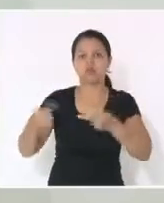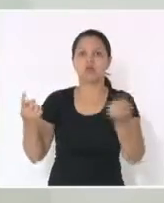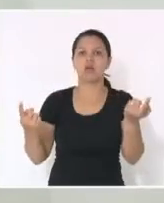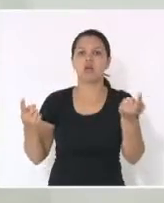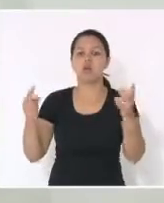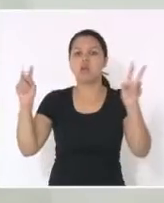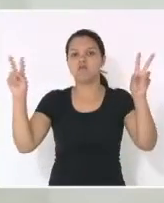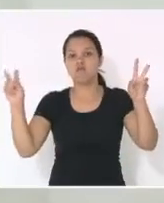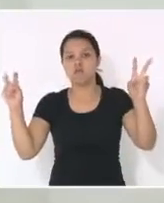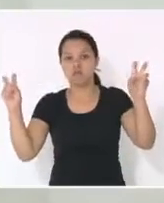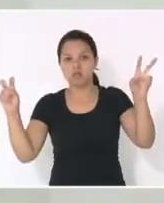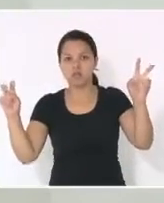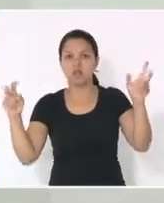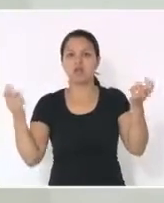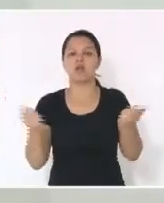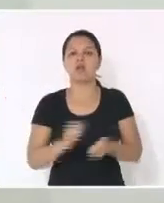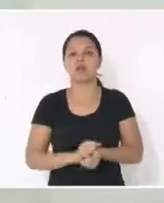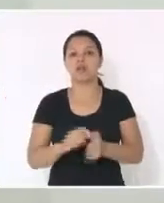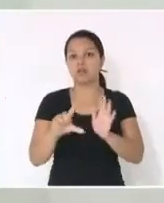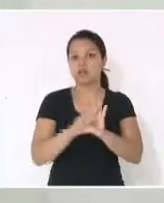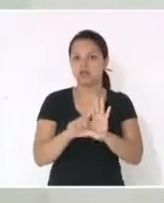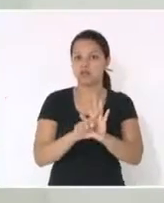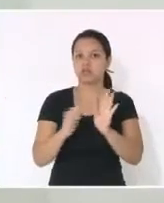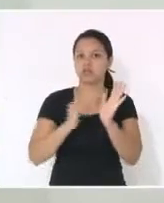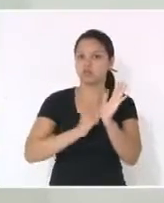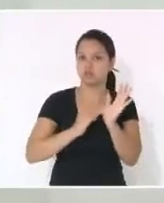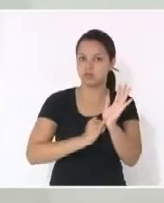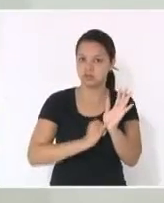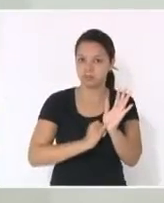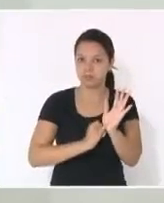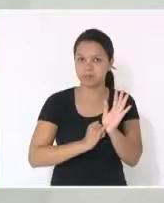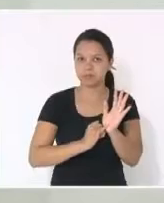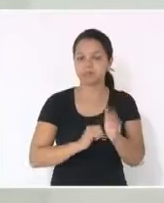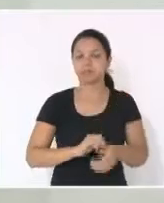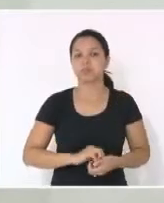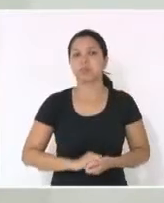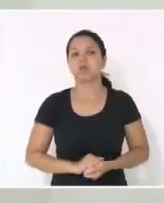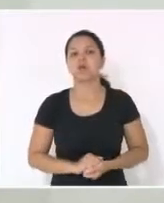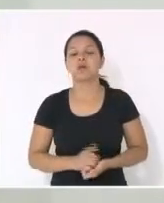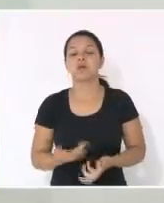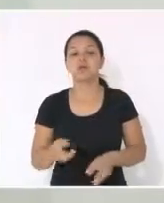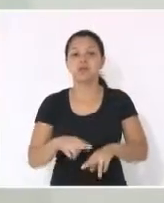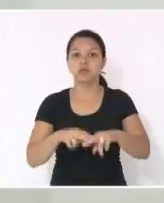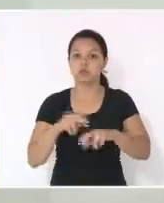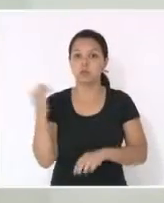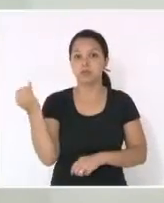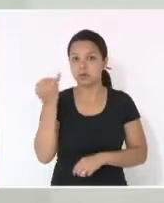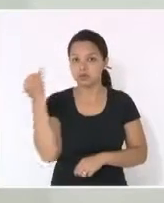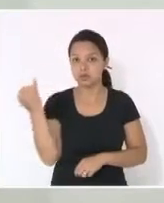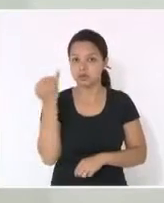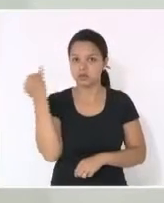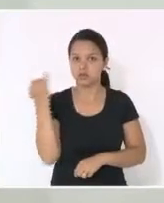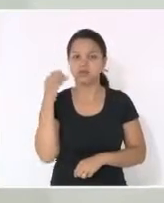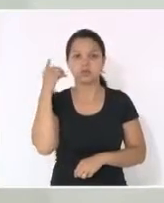dessa nova legislação tributária portanto é importante que todos os deputados tomem conhecimento buscar